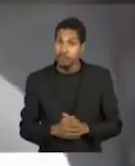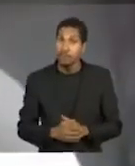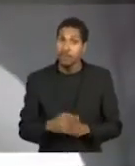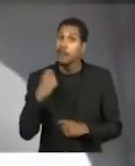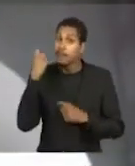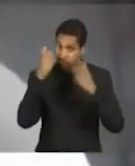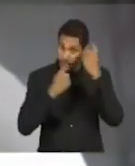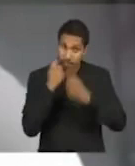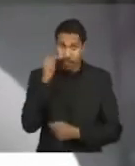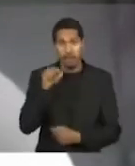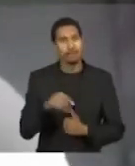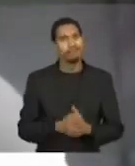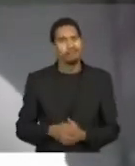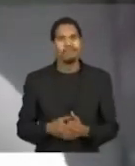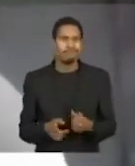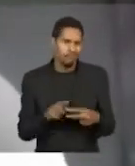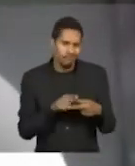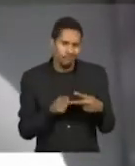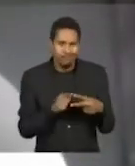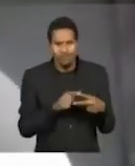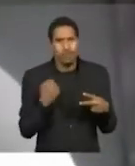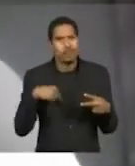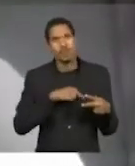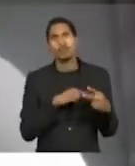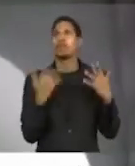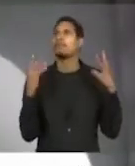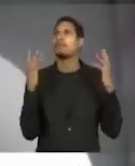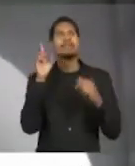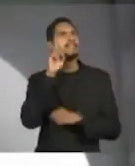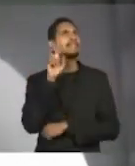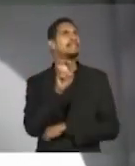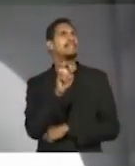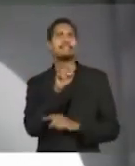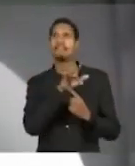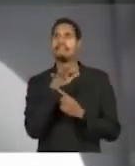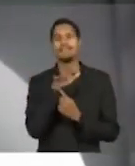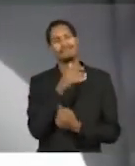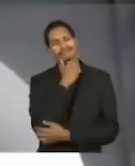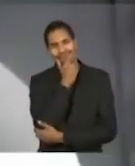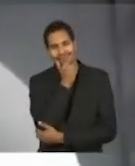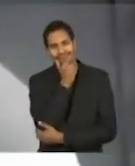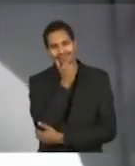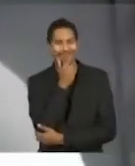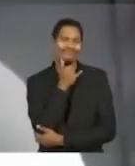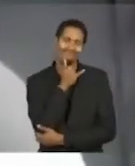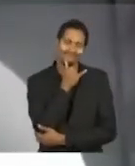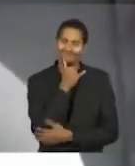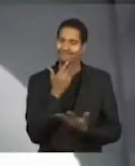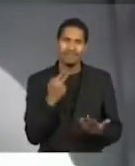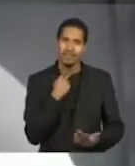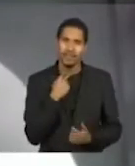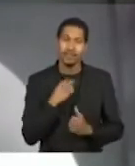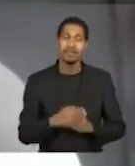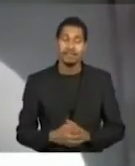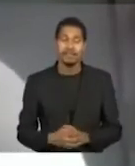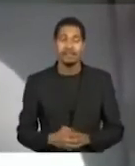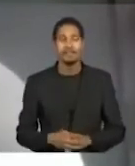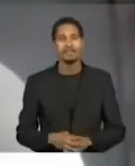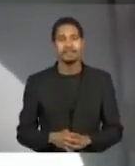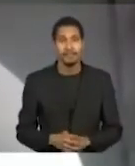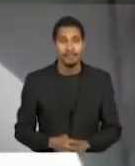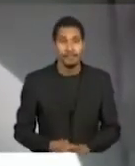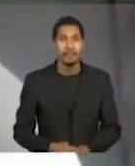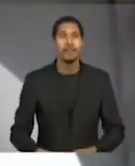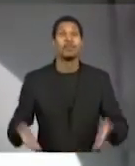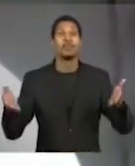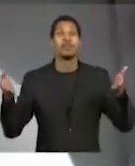podemos comemorar o dia 5 aqui na cidade nem no país, senhora presidente, senhores vereadores. Eu queria dizer que